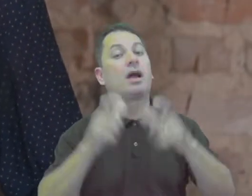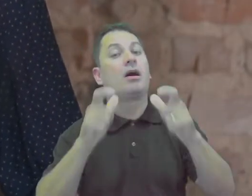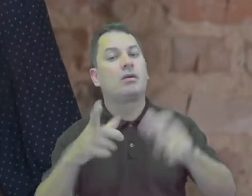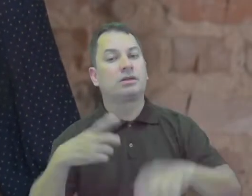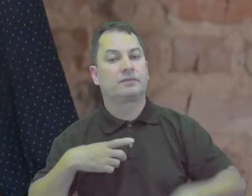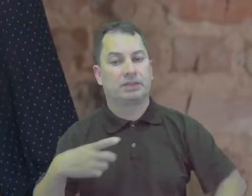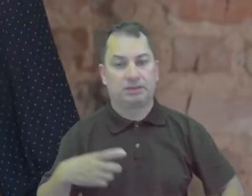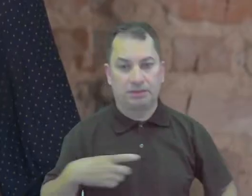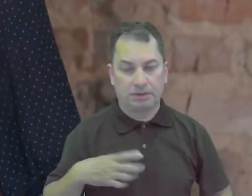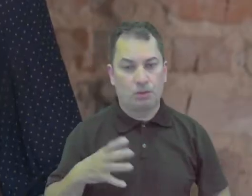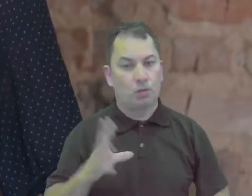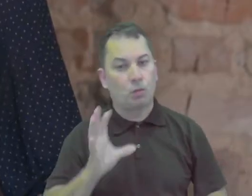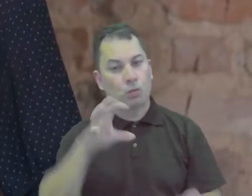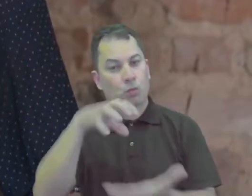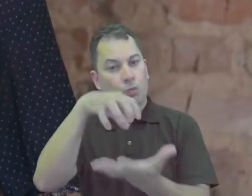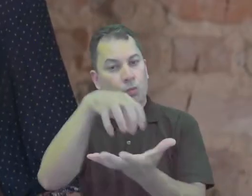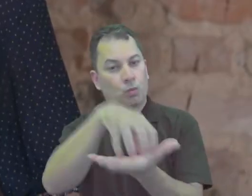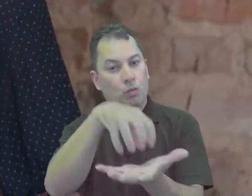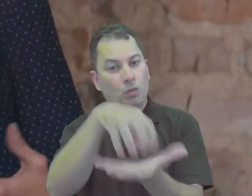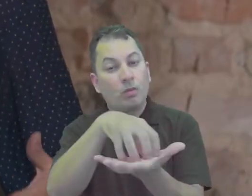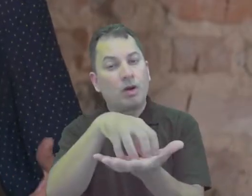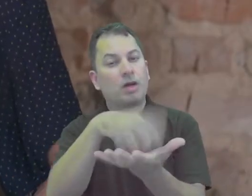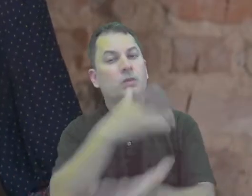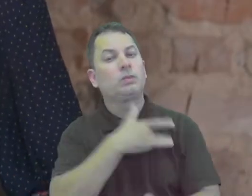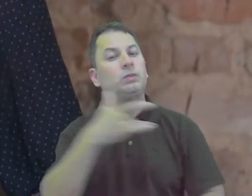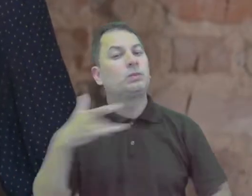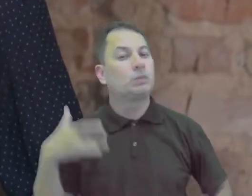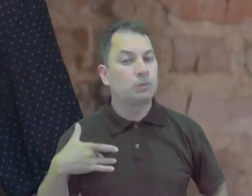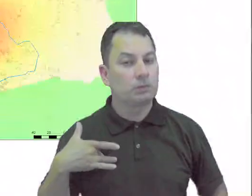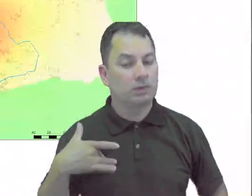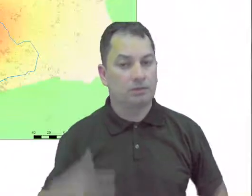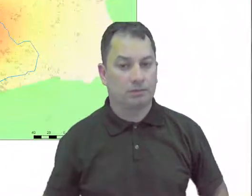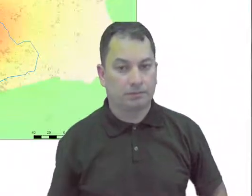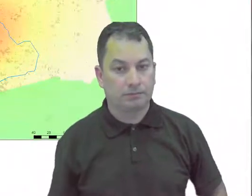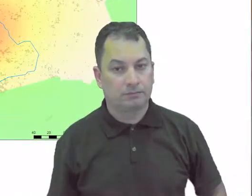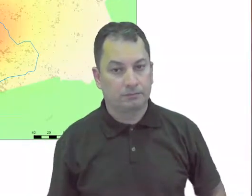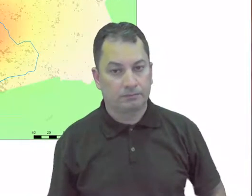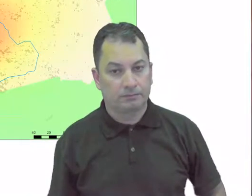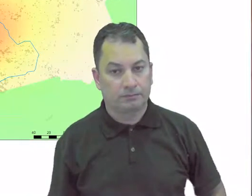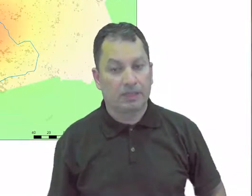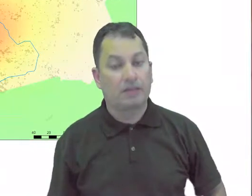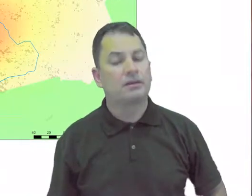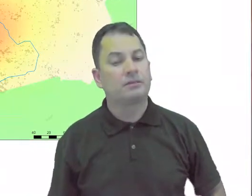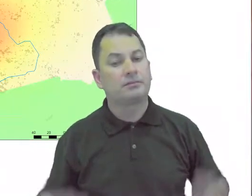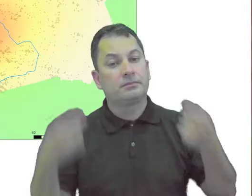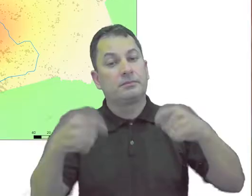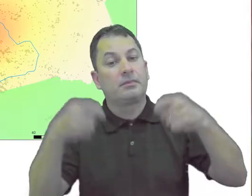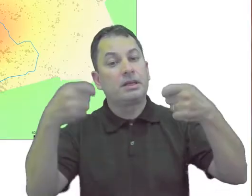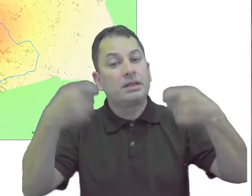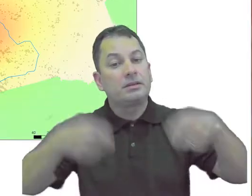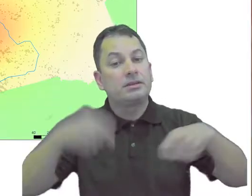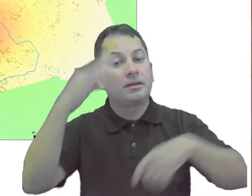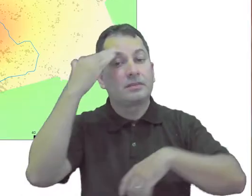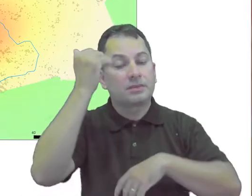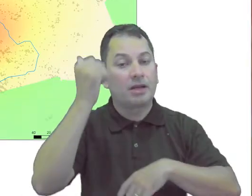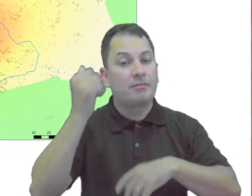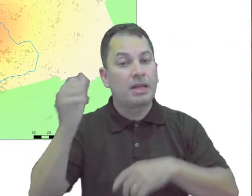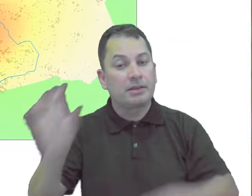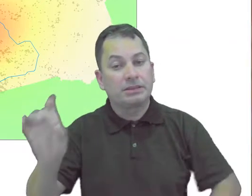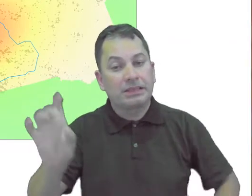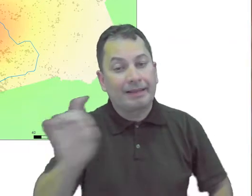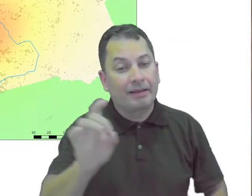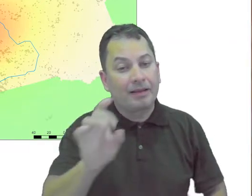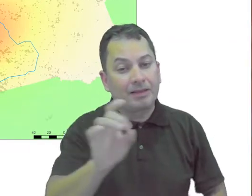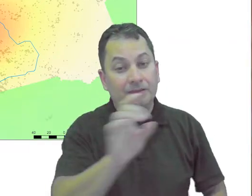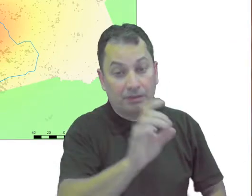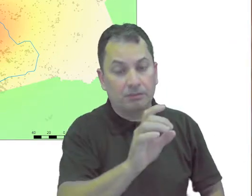de serviços de saúde. A gente precisa ter detalhadamente todas essas camadas, né, que a gente pode